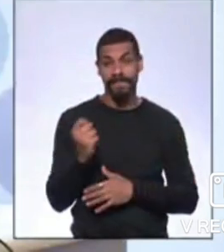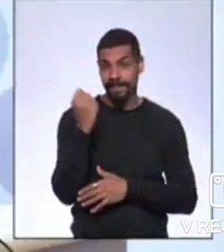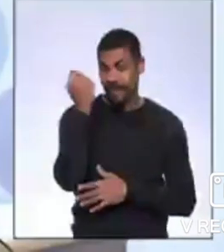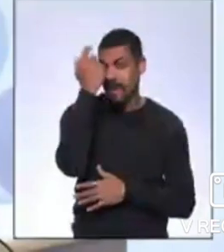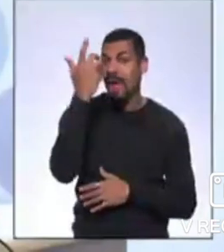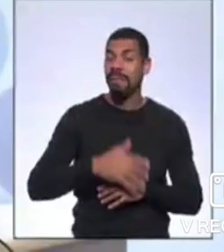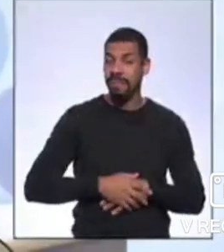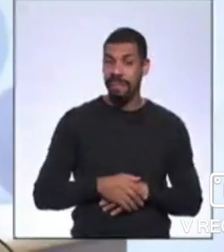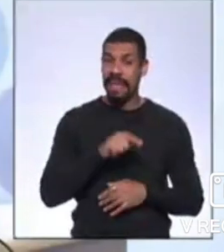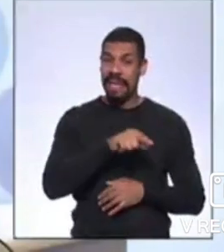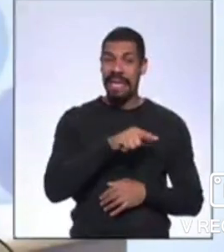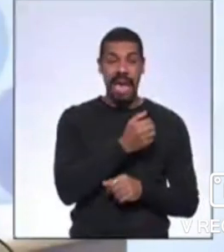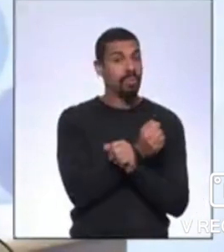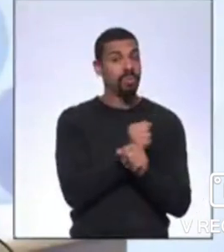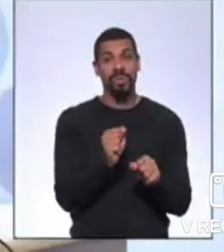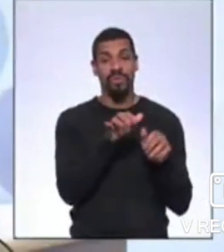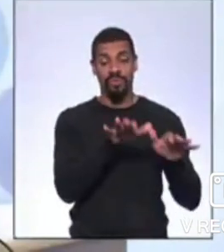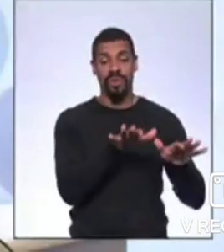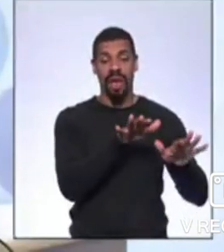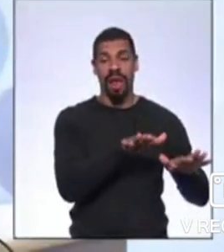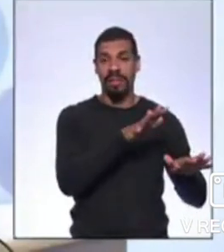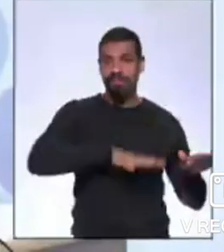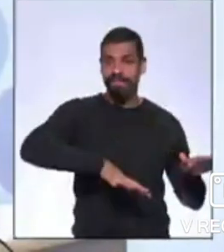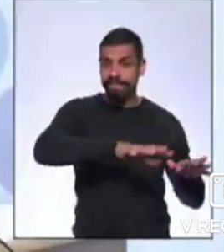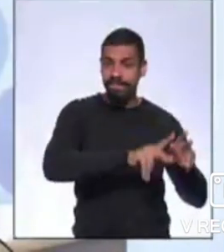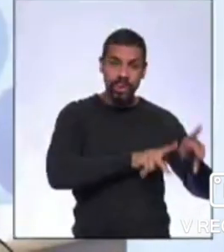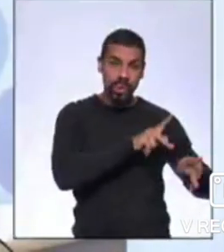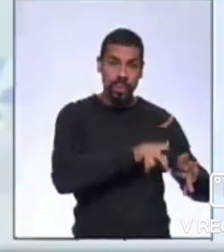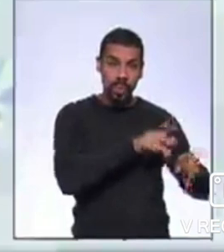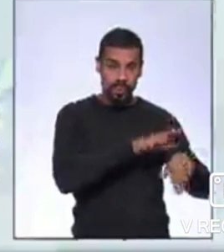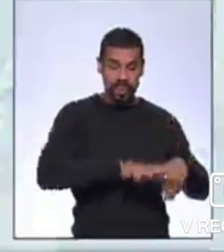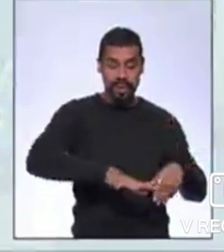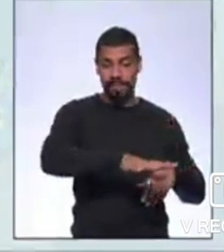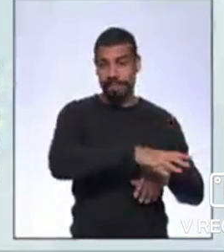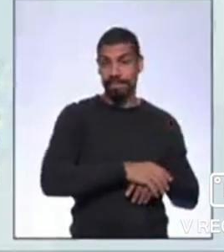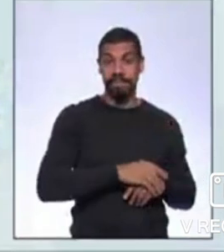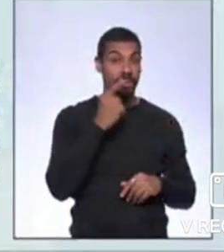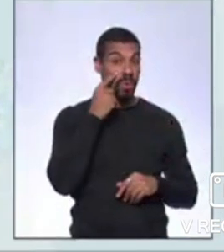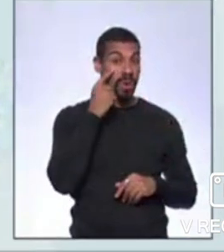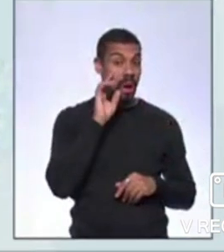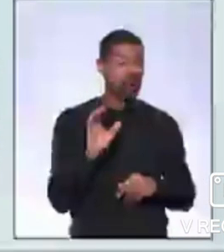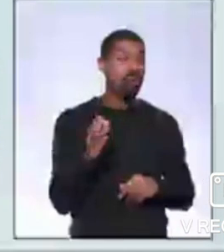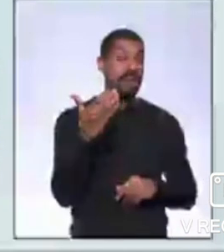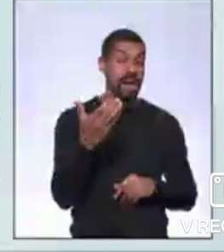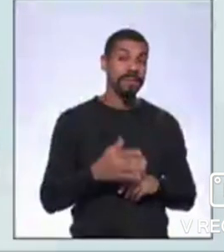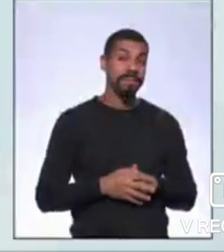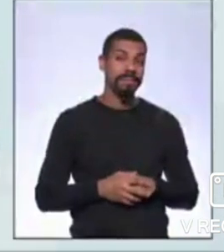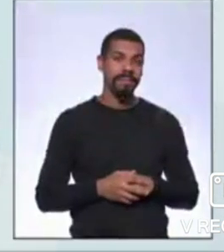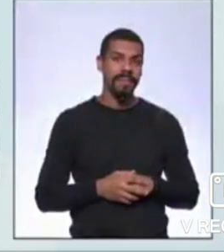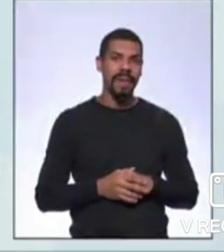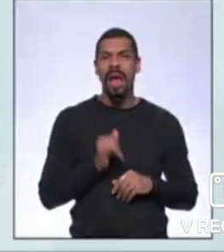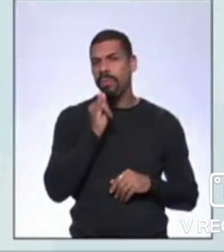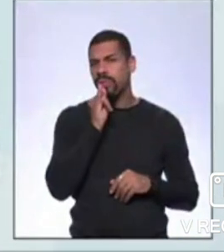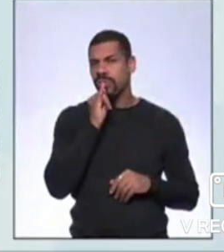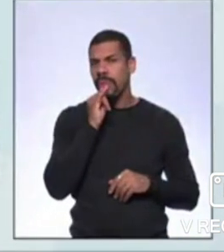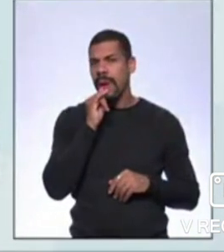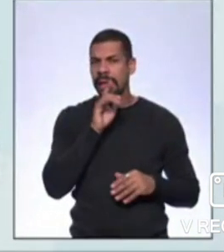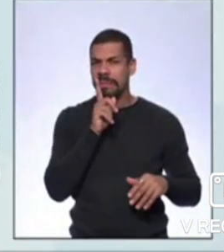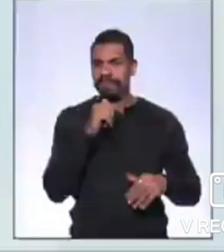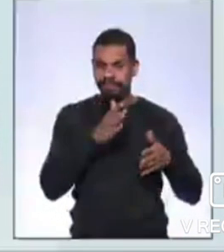dava para ficar ali naquela região. Então, olha só o que acaba acontecendo, vai aparecer na tela para vocês. Então, já que o Rio Jordão apresenta